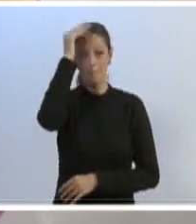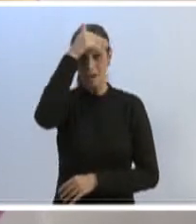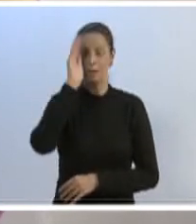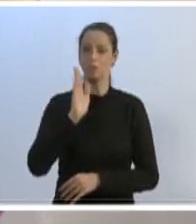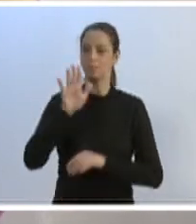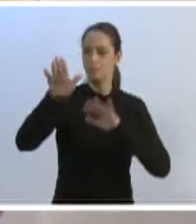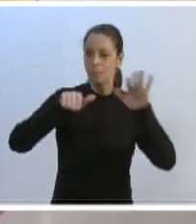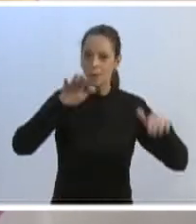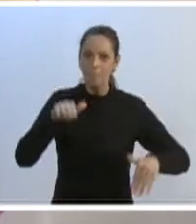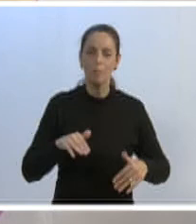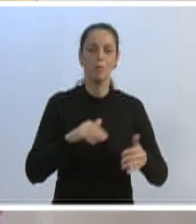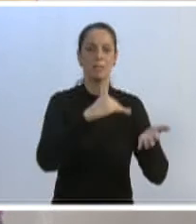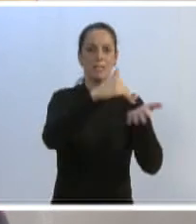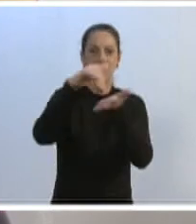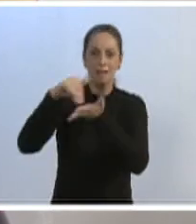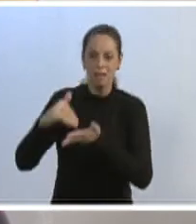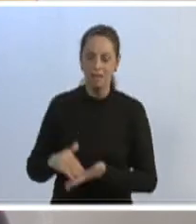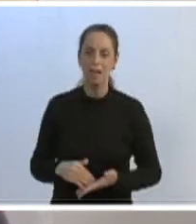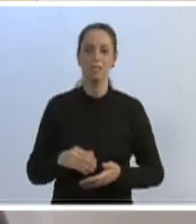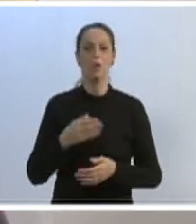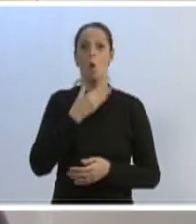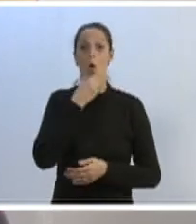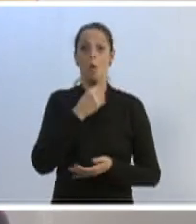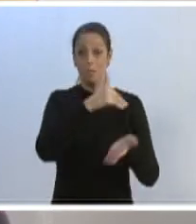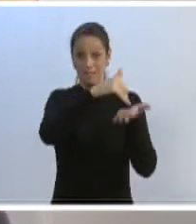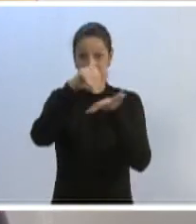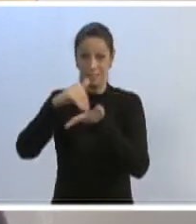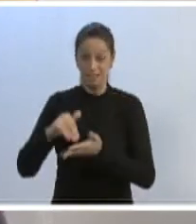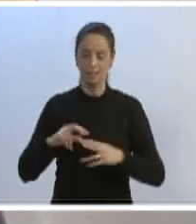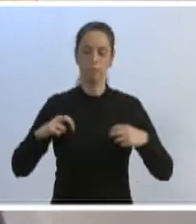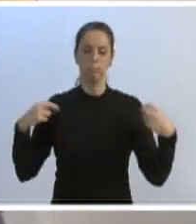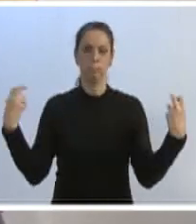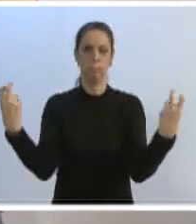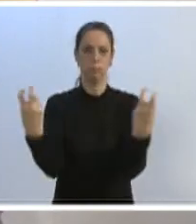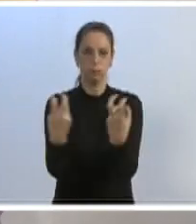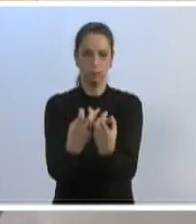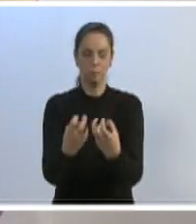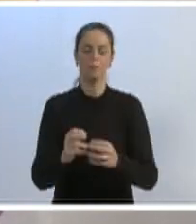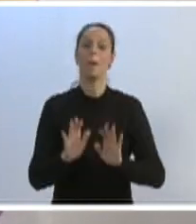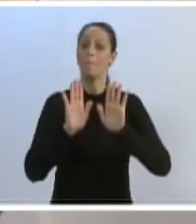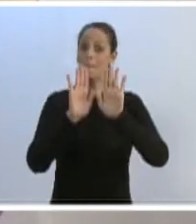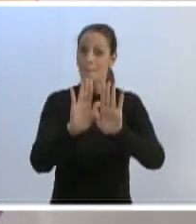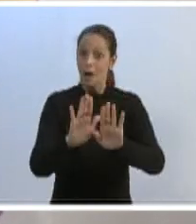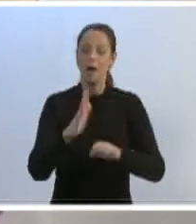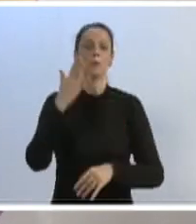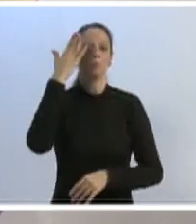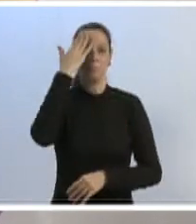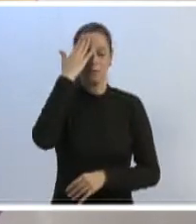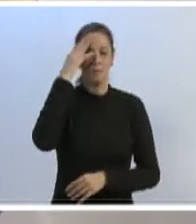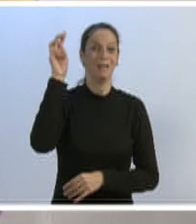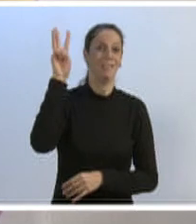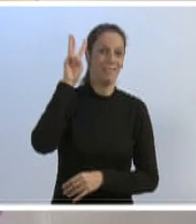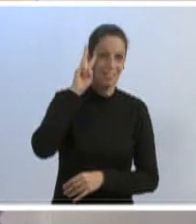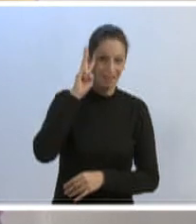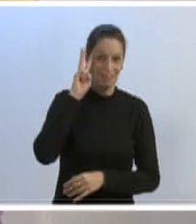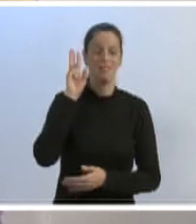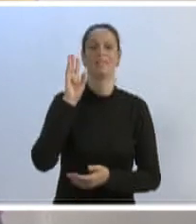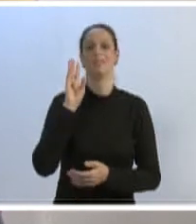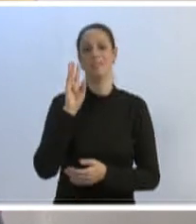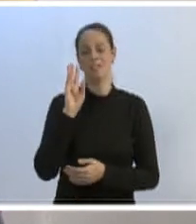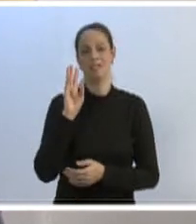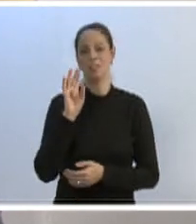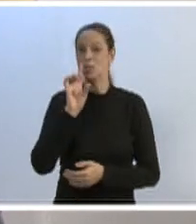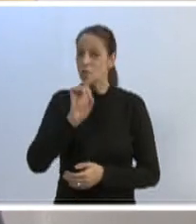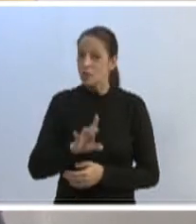uma solução. É claro que precisa ter também, senhores vereadores, um pouco de compreensão. A cidade está virada num canteiro de obras, e